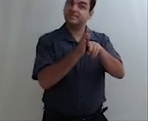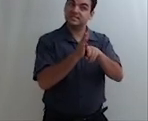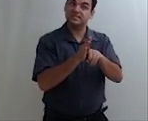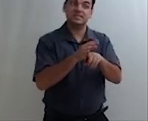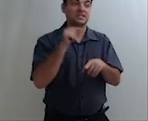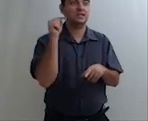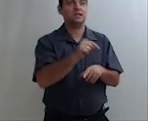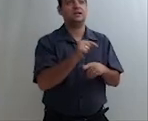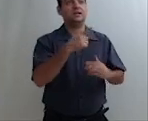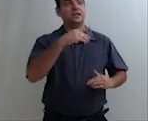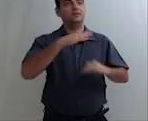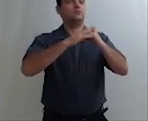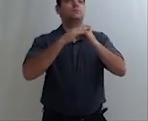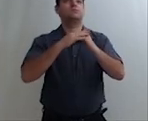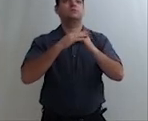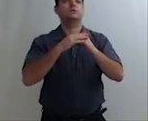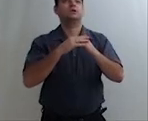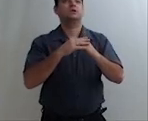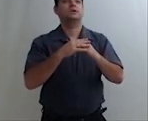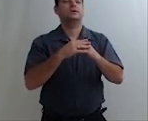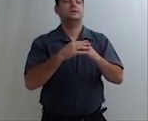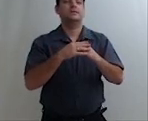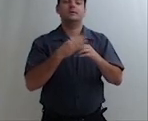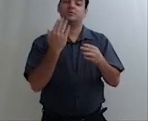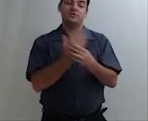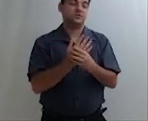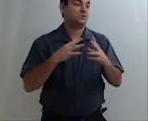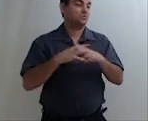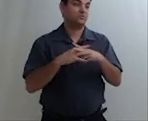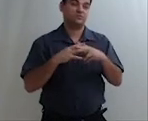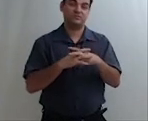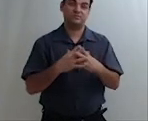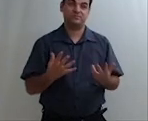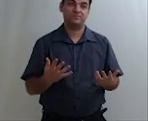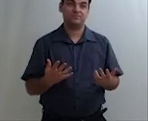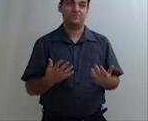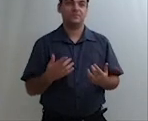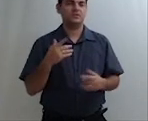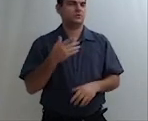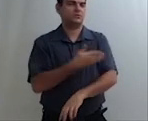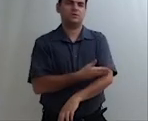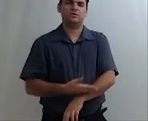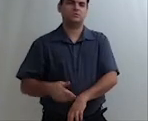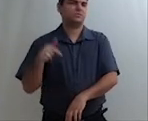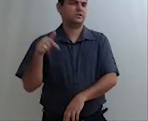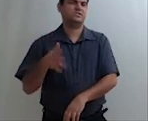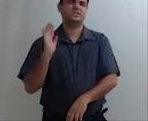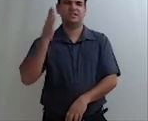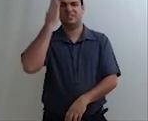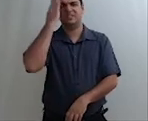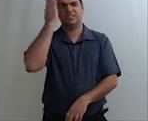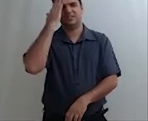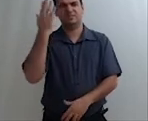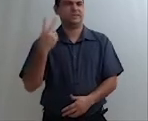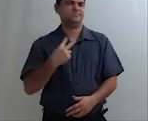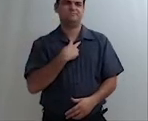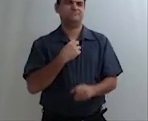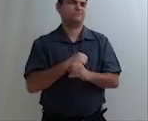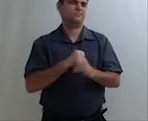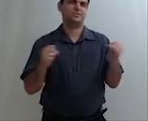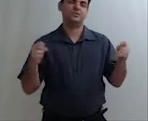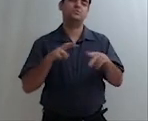causar indevido tumulo processual a jurisprudência Nossa é pacífica nesse sentido e por isso eu estou